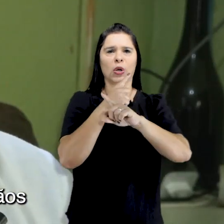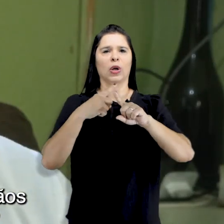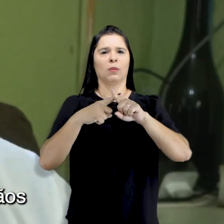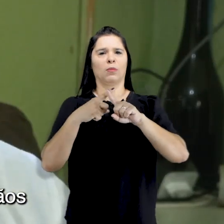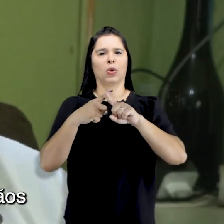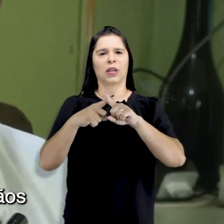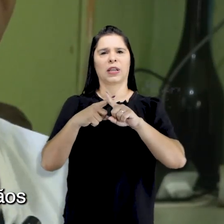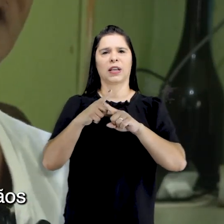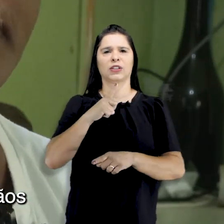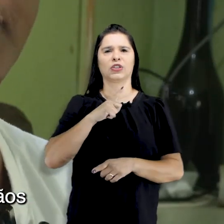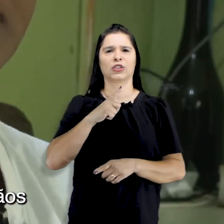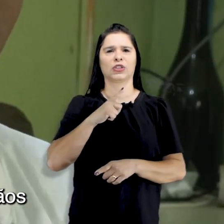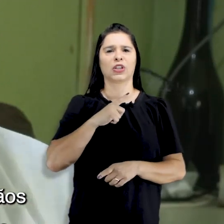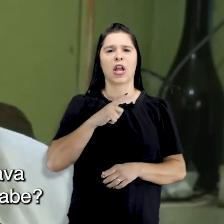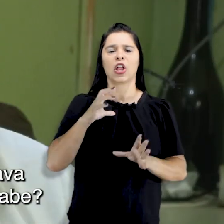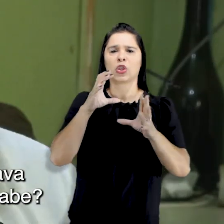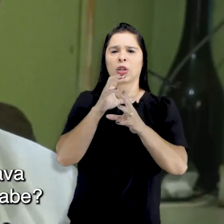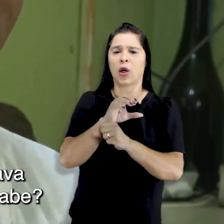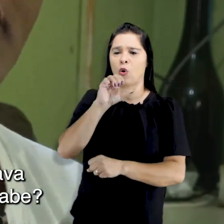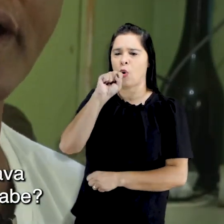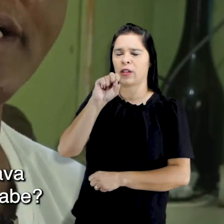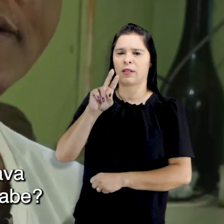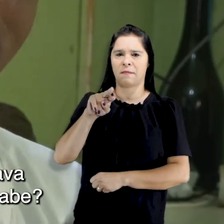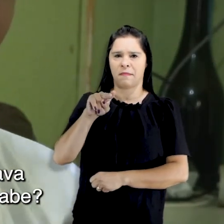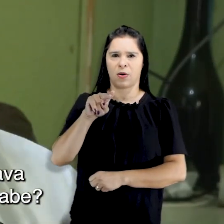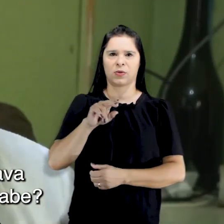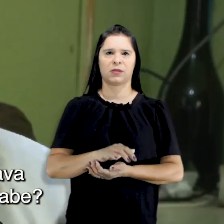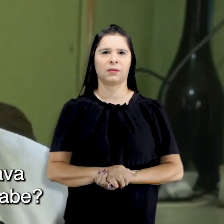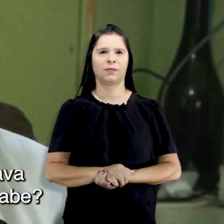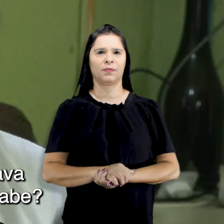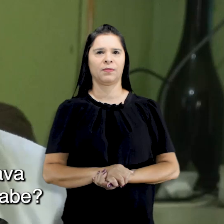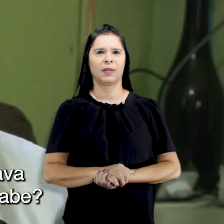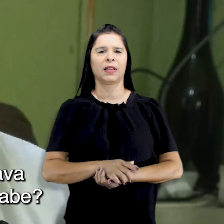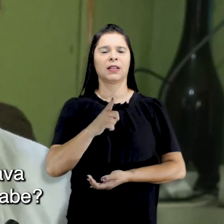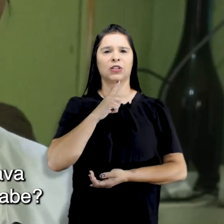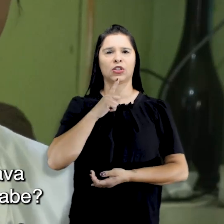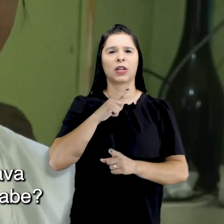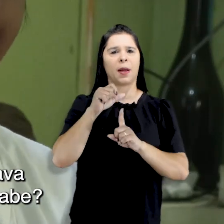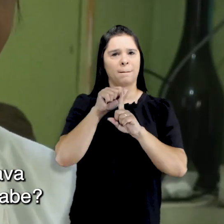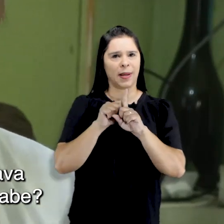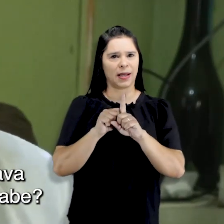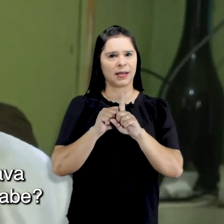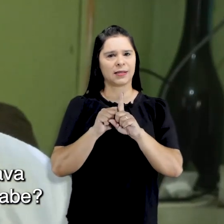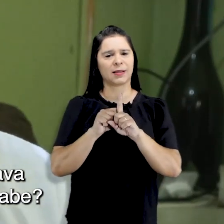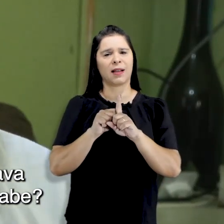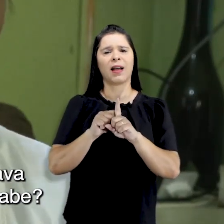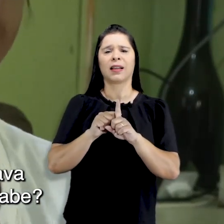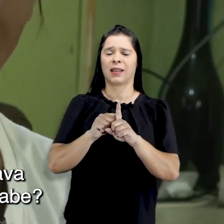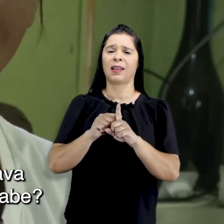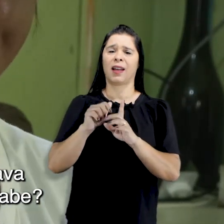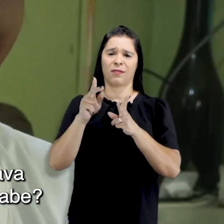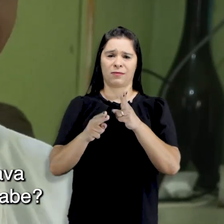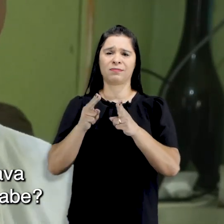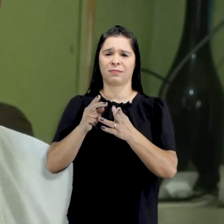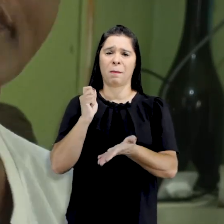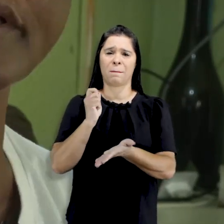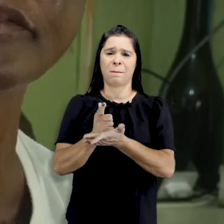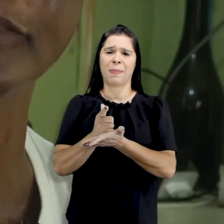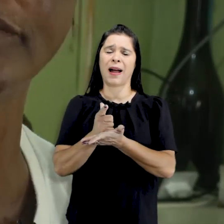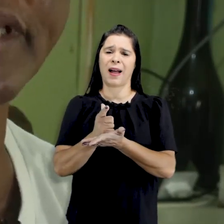era 8 irmãos. E assim, tinha mês que a rede atrasava o pagamento, a gente passava muita fome,